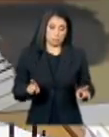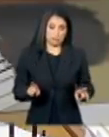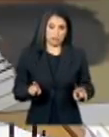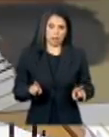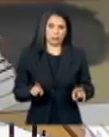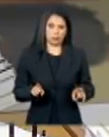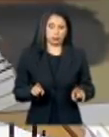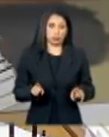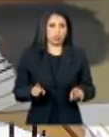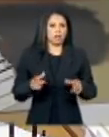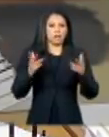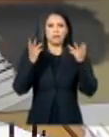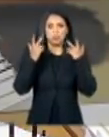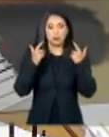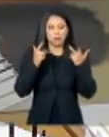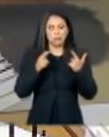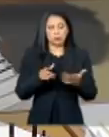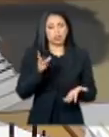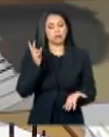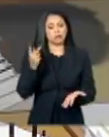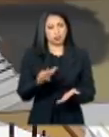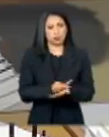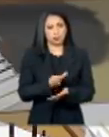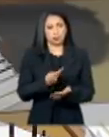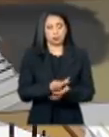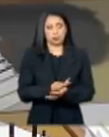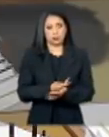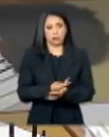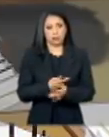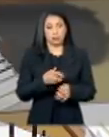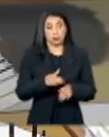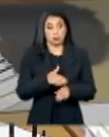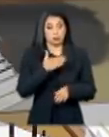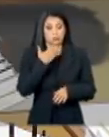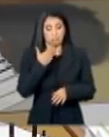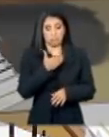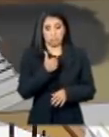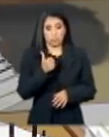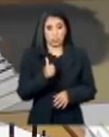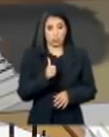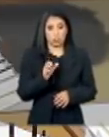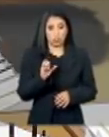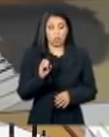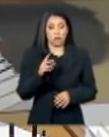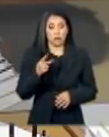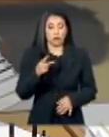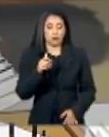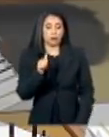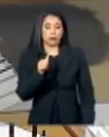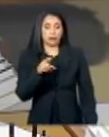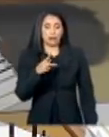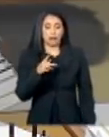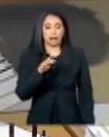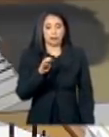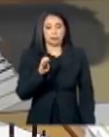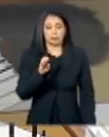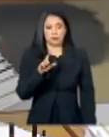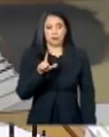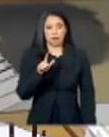recurso por excelência ou quem sabe uma apelação nem aí se tem a dualidade